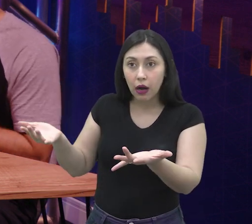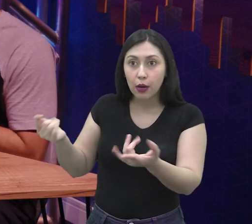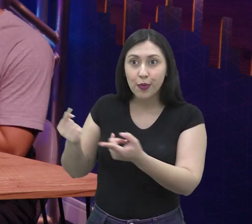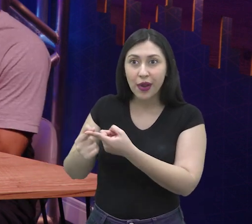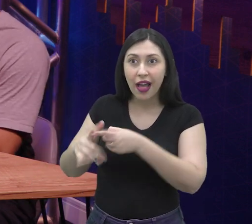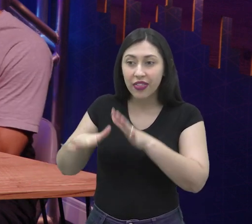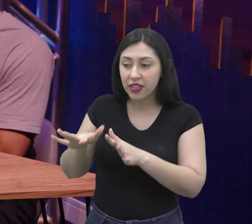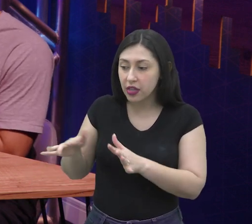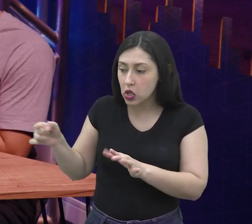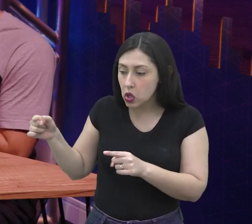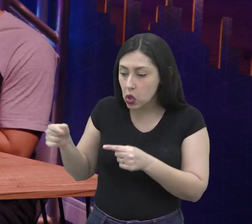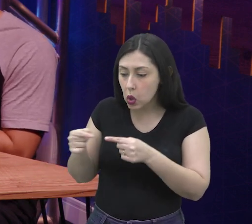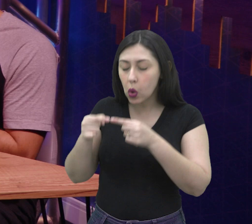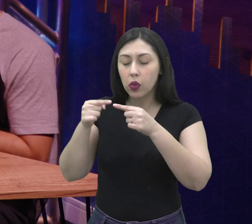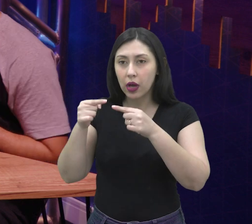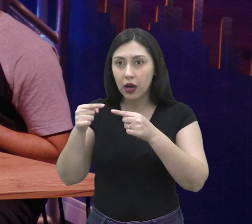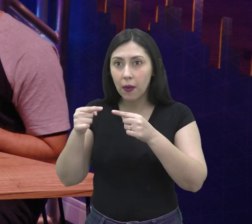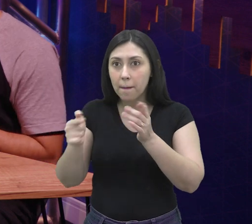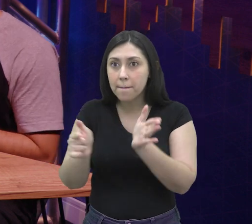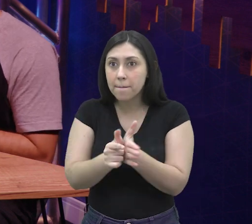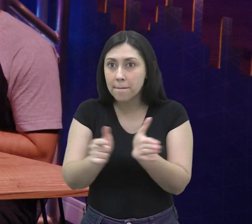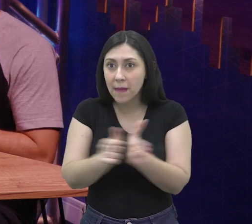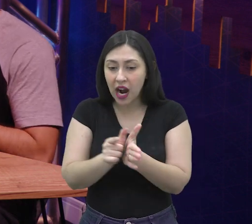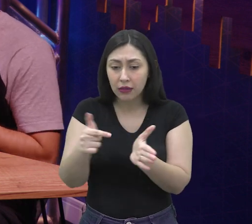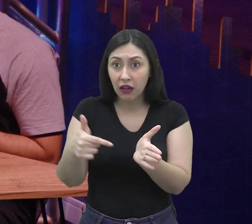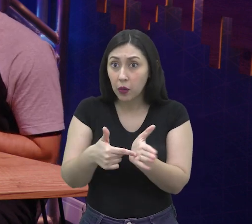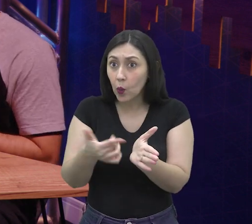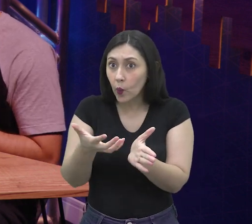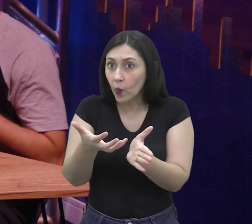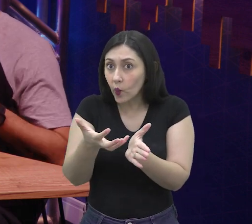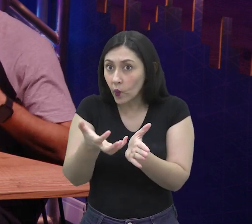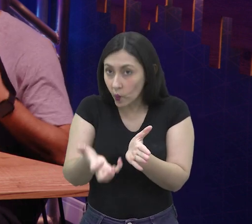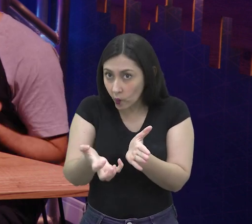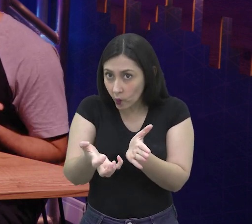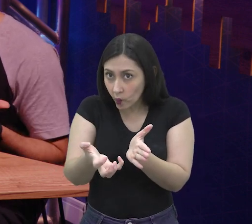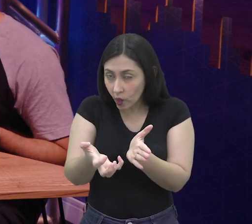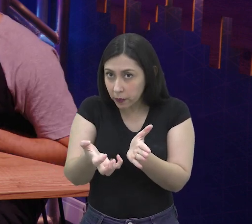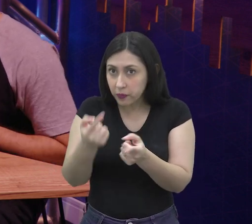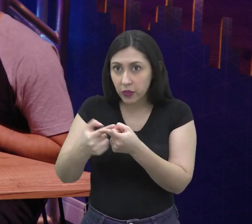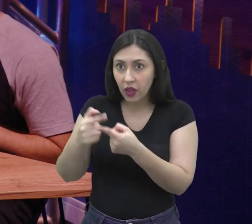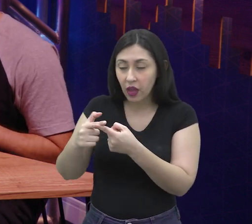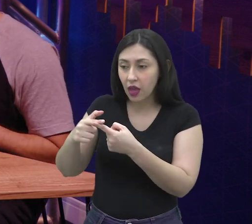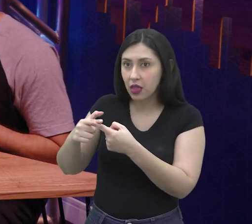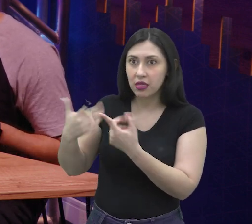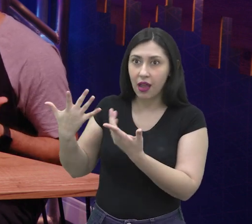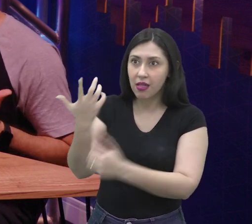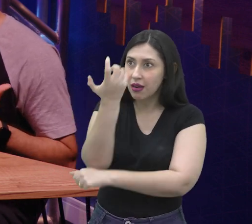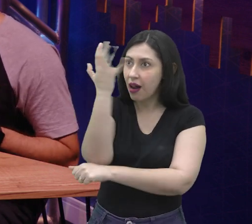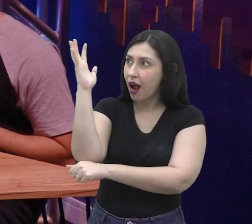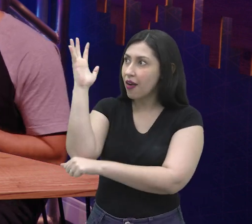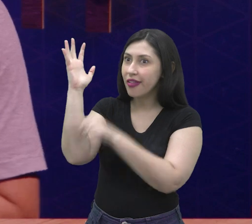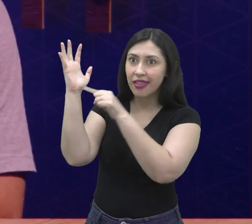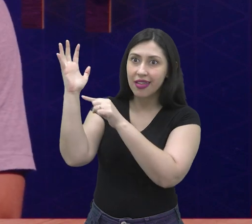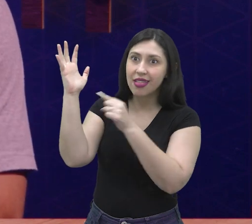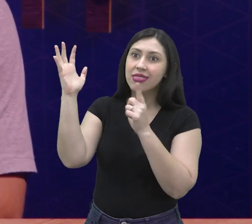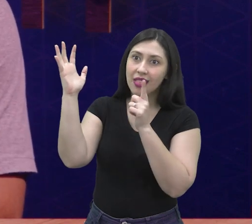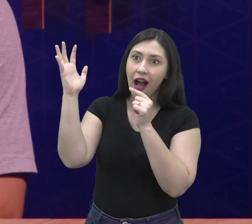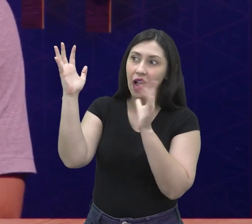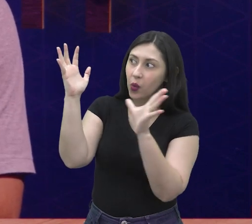o papel tava ali, né? E o papel é bem mais seco do que uma folha, que ainda tem um pouquinho de seiva,